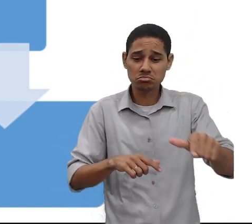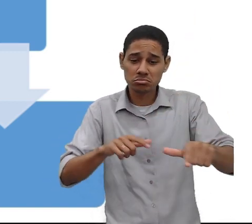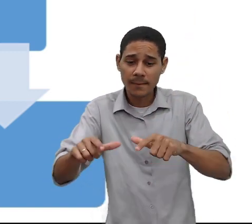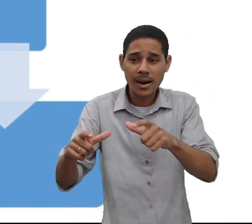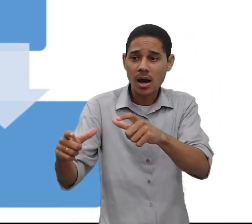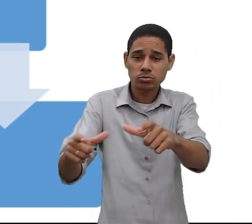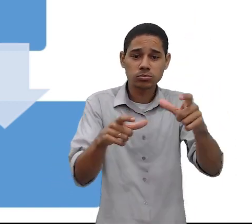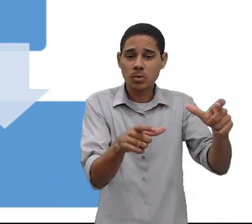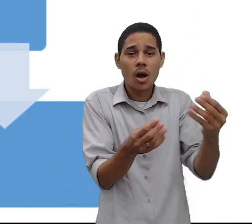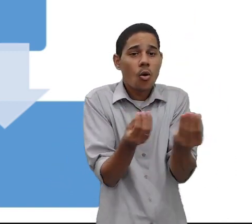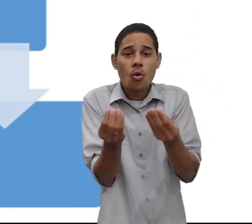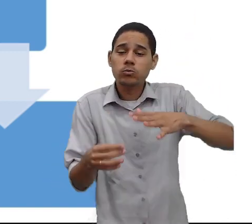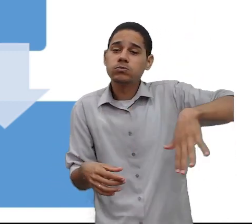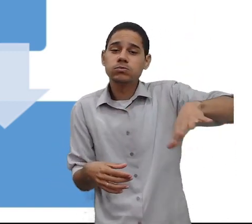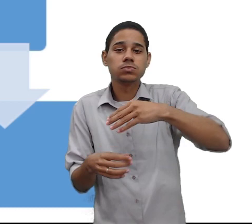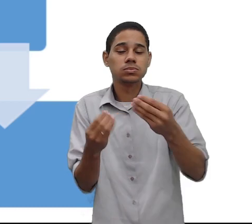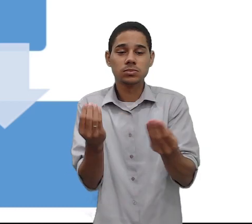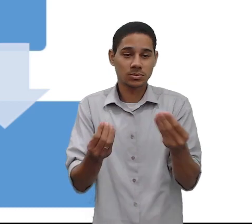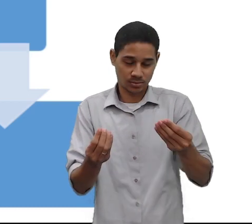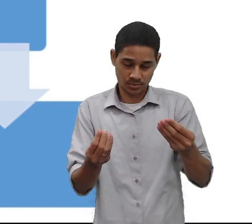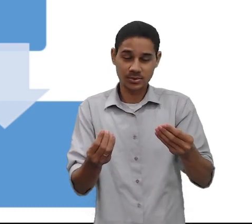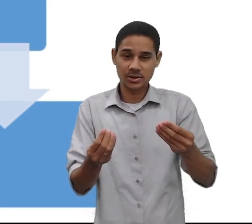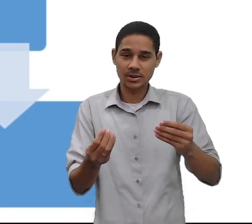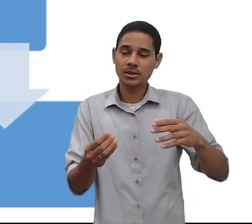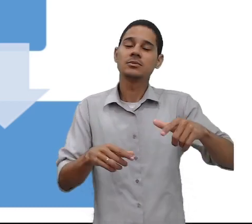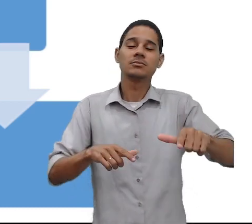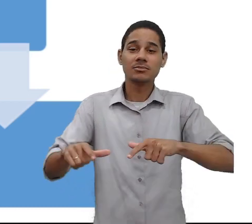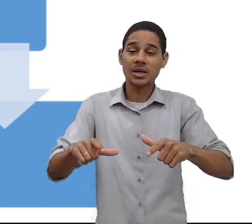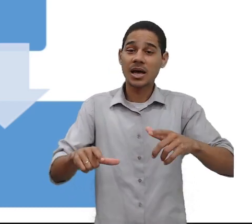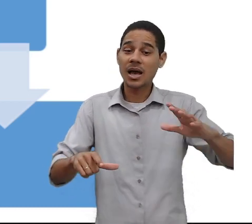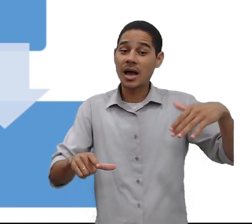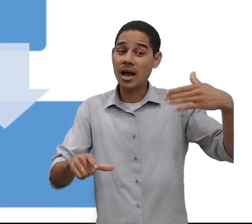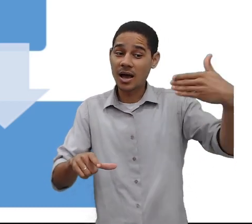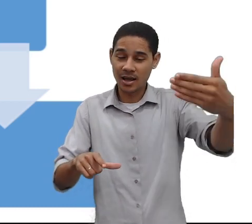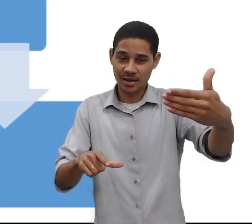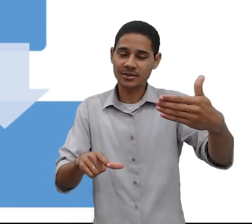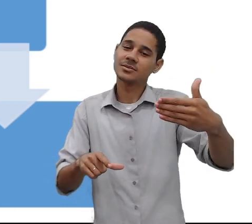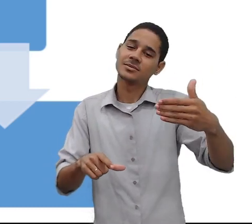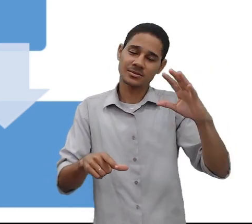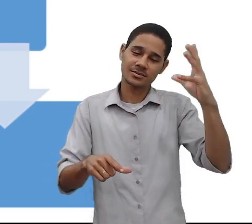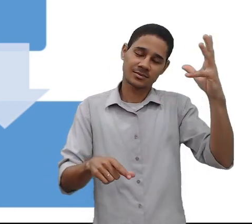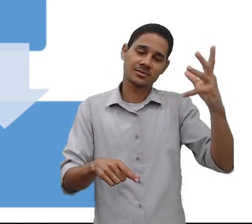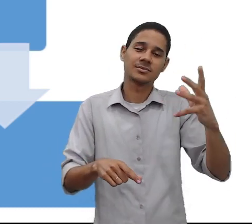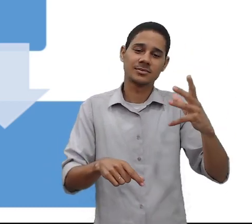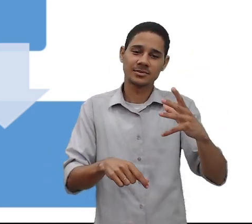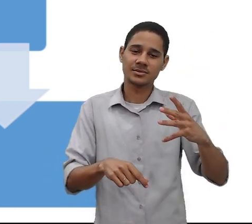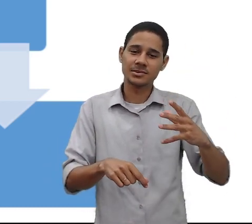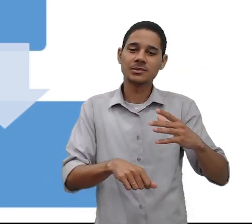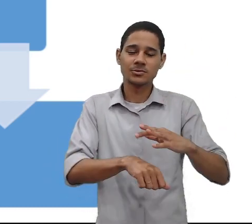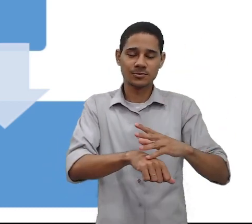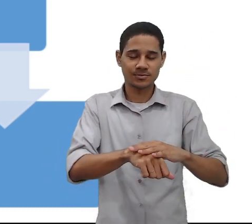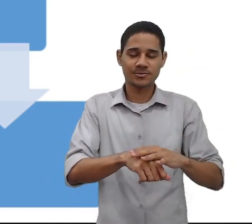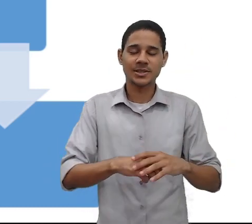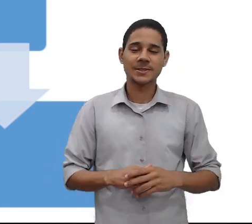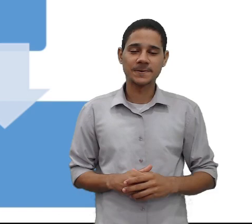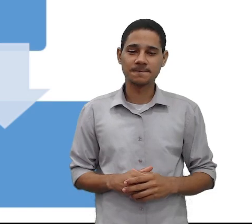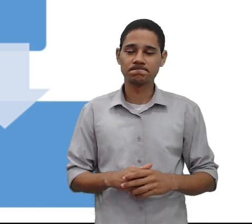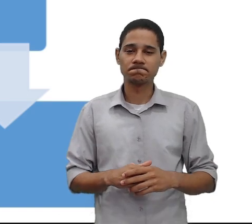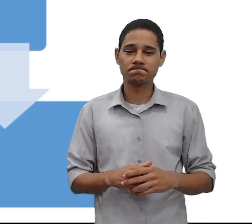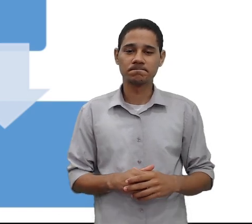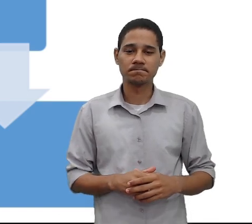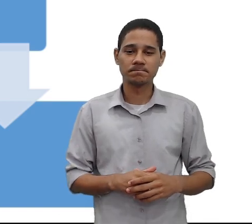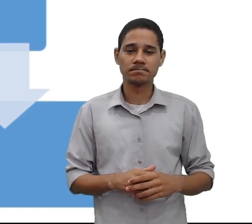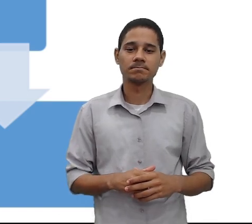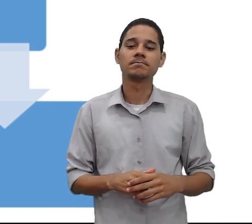realizado e com ele se relacione diretamente, constante na relação mencionada